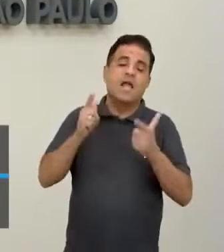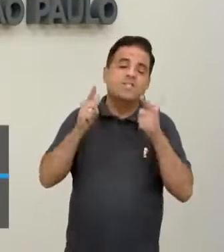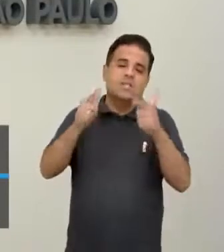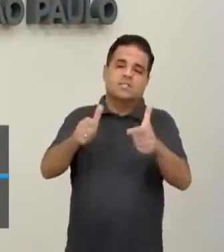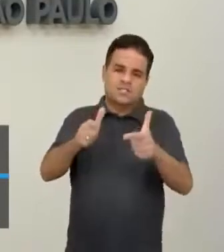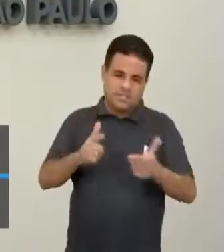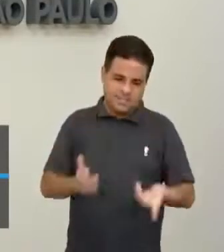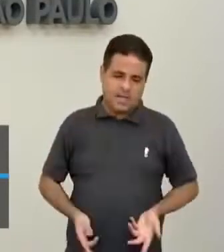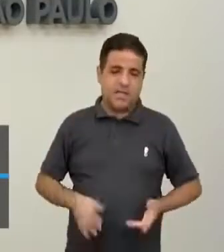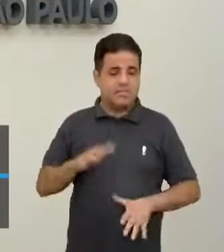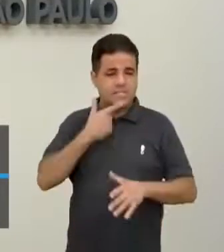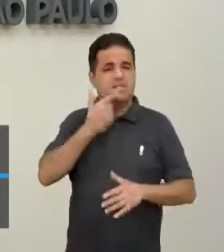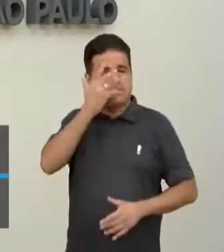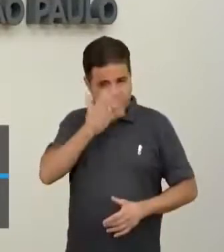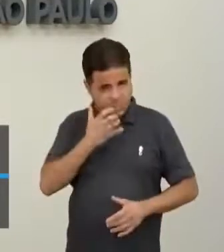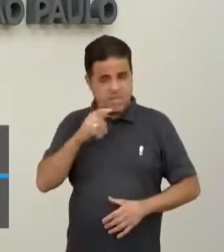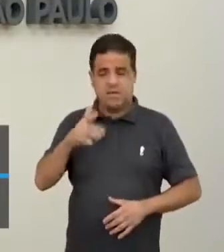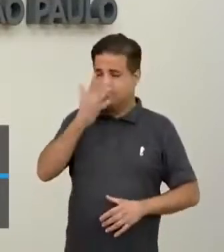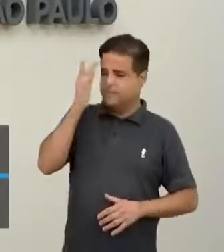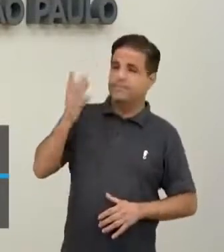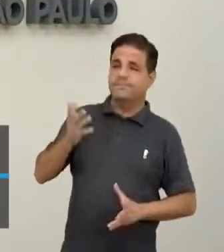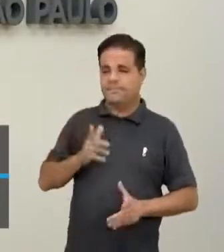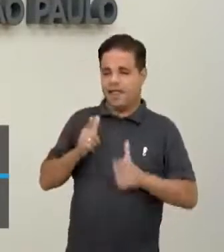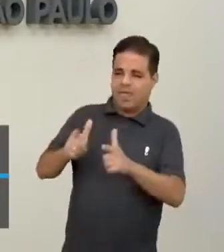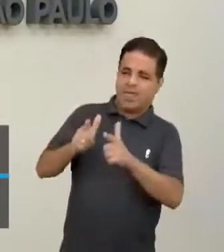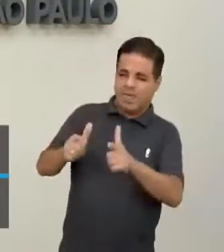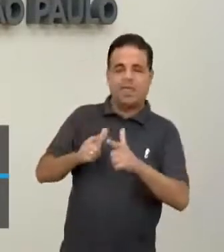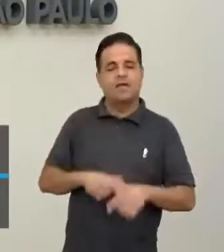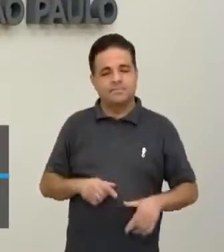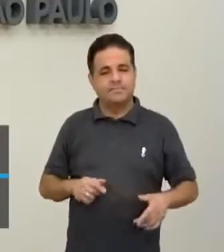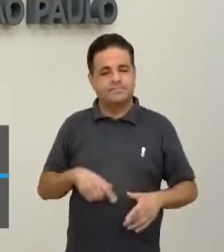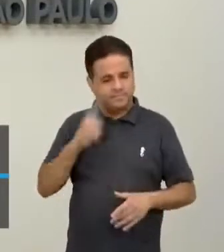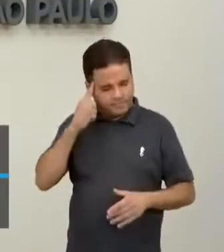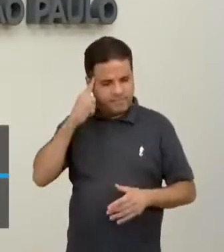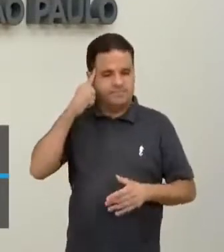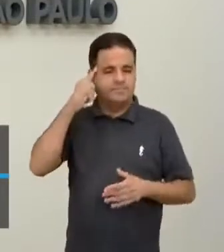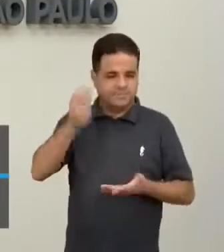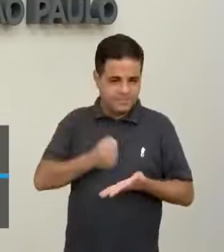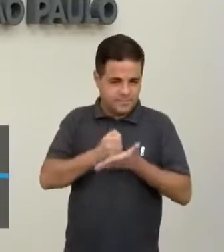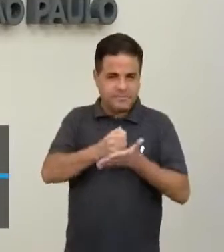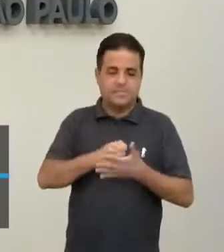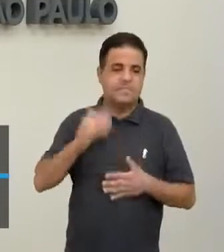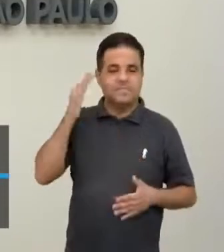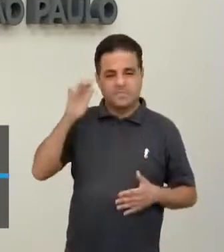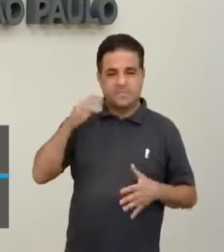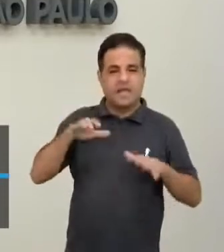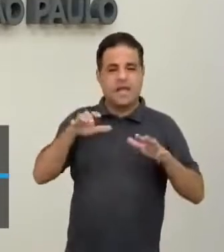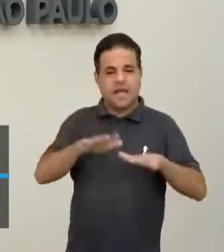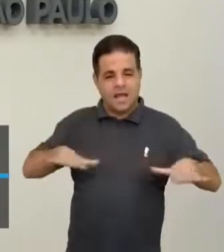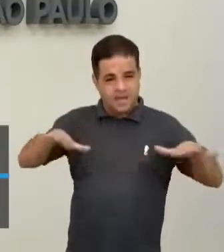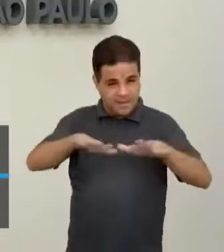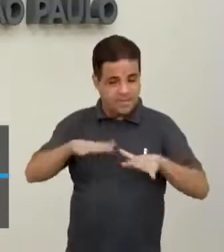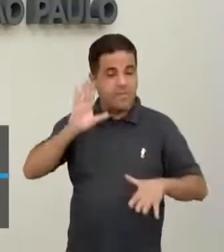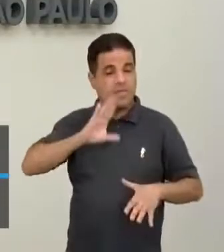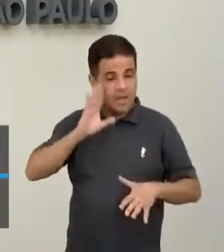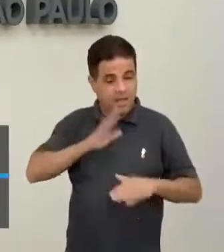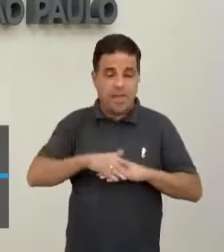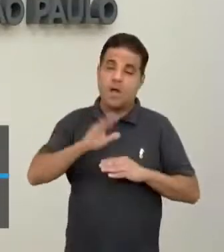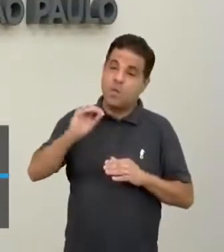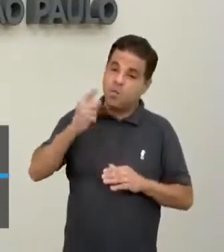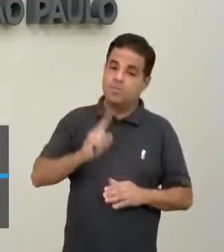né? Às vezes você está falando sério e a pessoa quer dar uma zombadinha, ela pega e leva ao pé da letra e deixa aquele clima mais legal ou não.